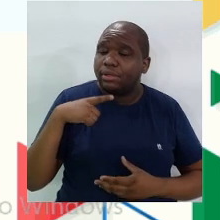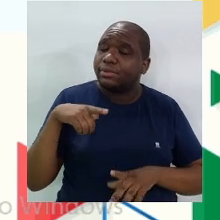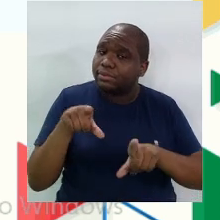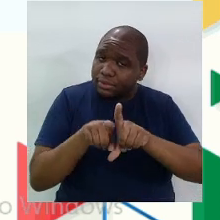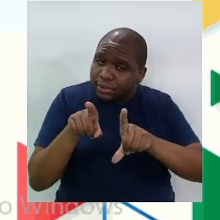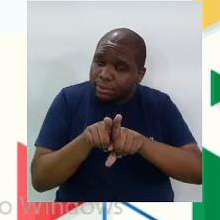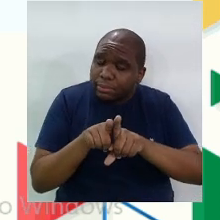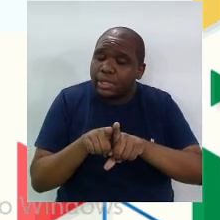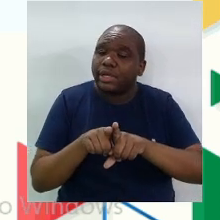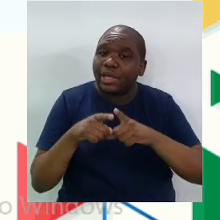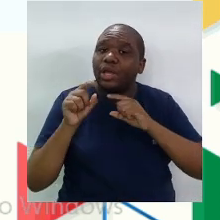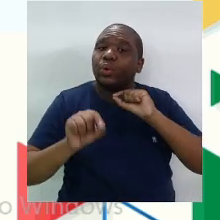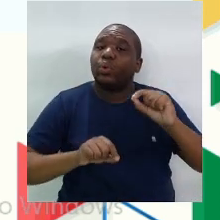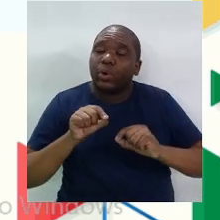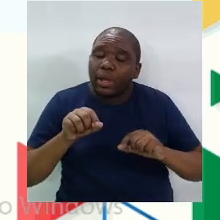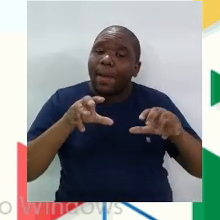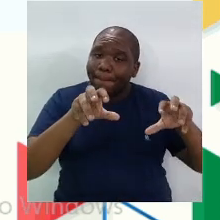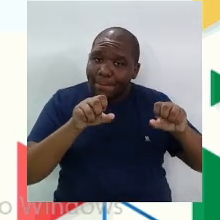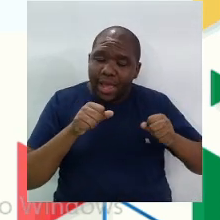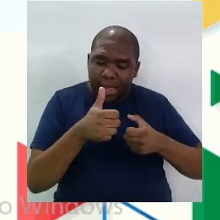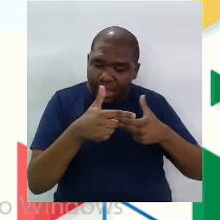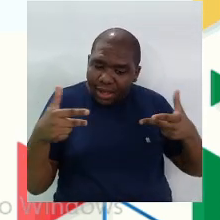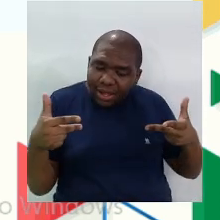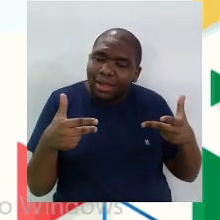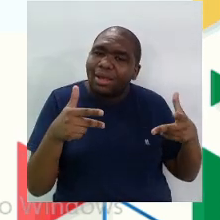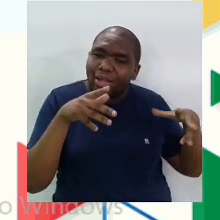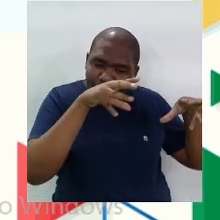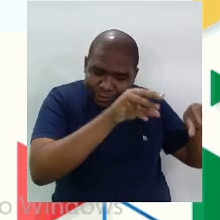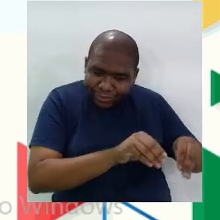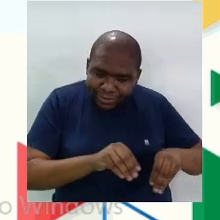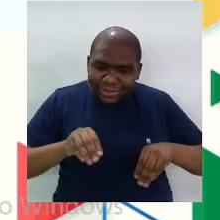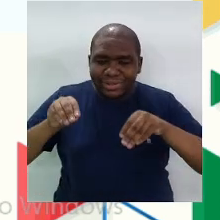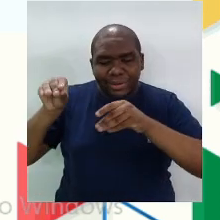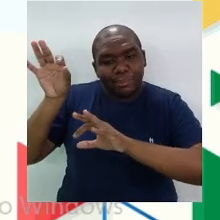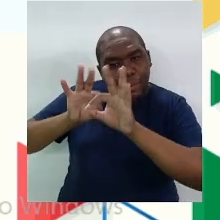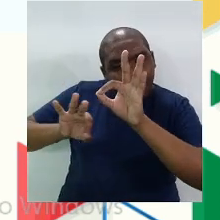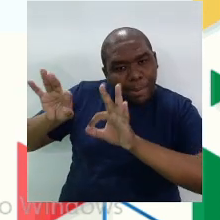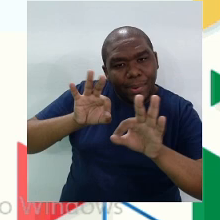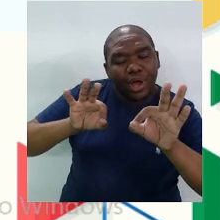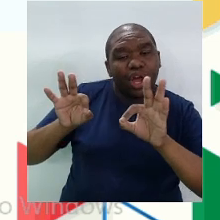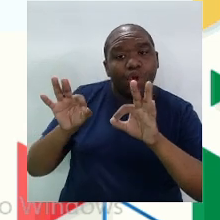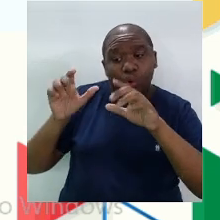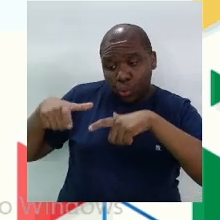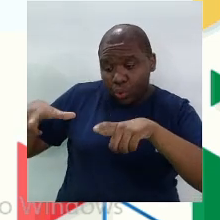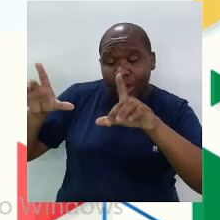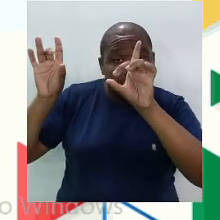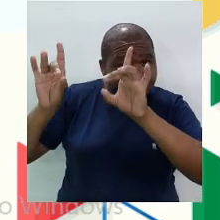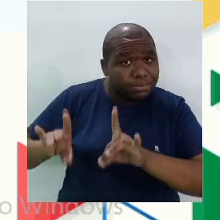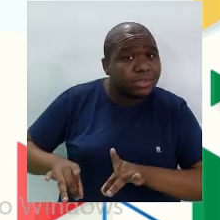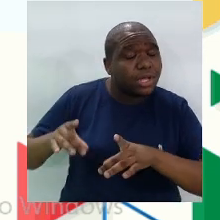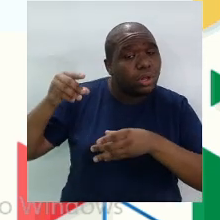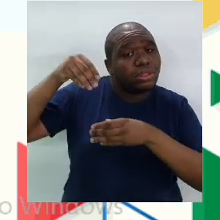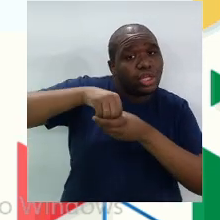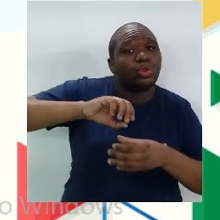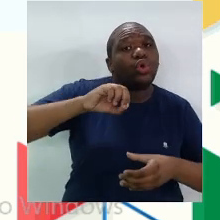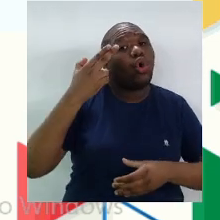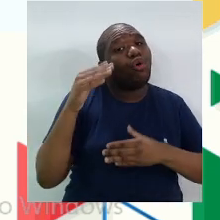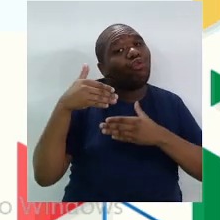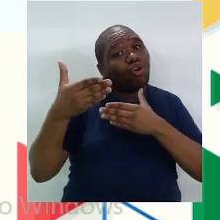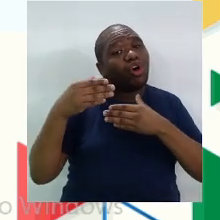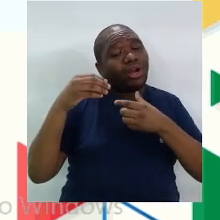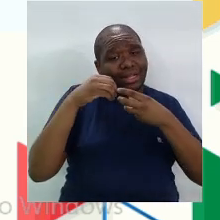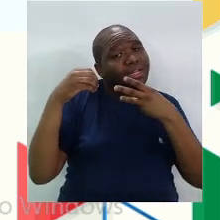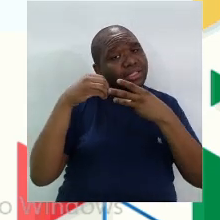também transporta essas moléculas para seus destinos específicos dentro ou fora da